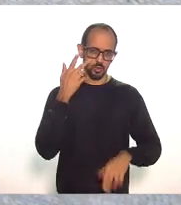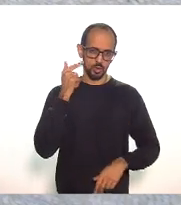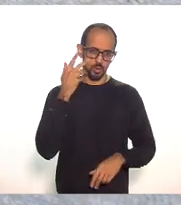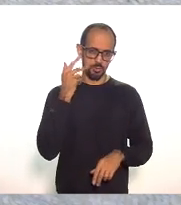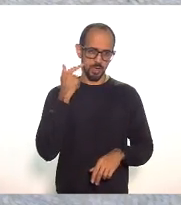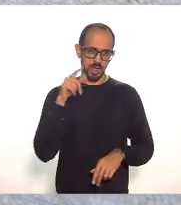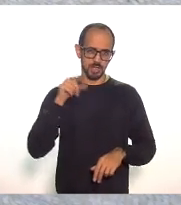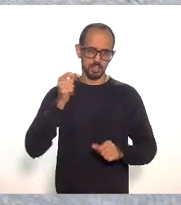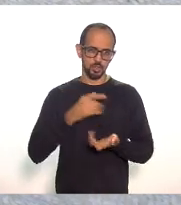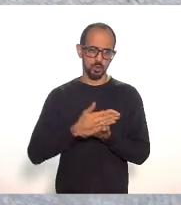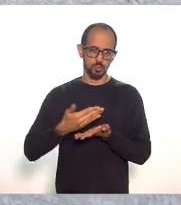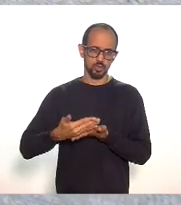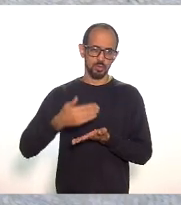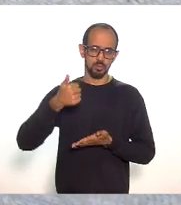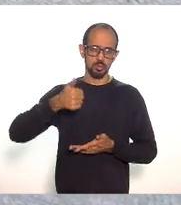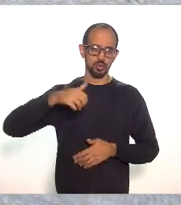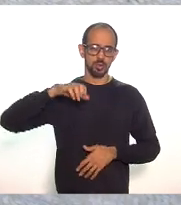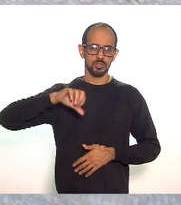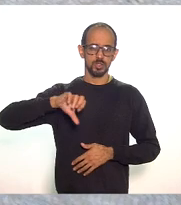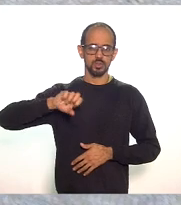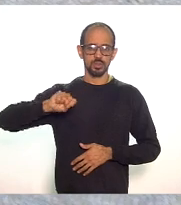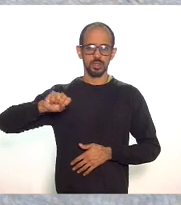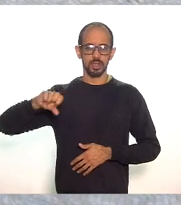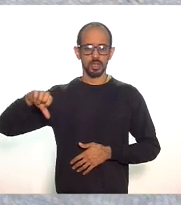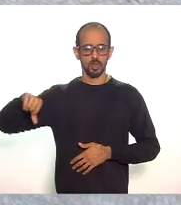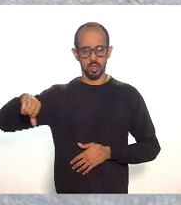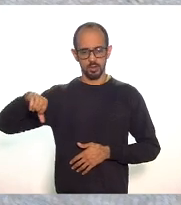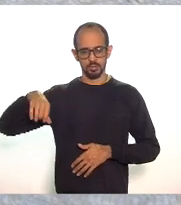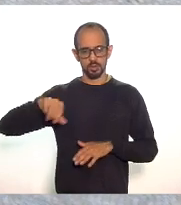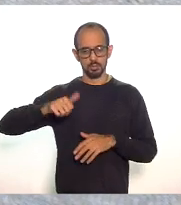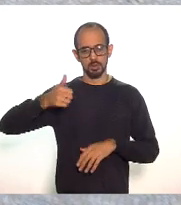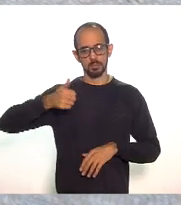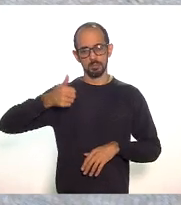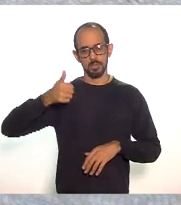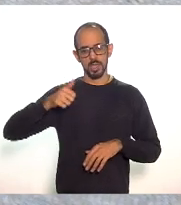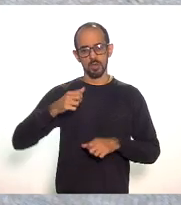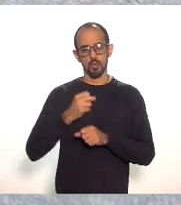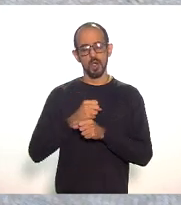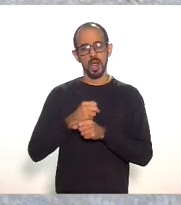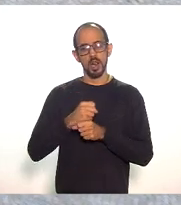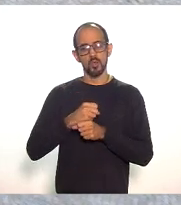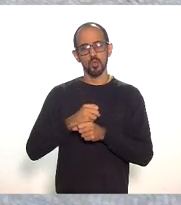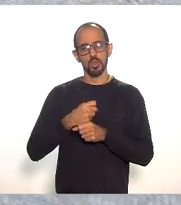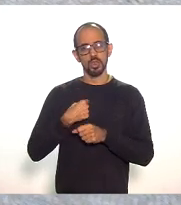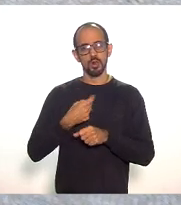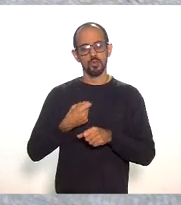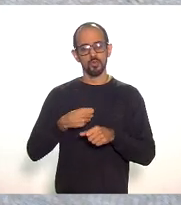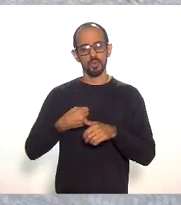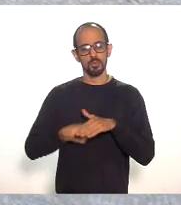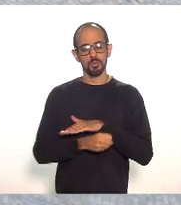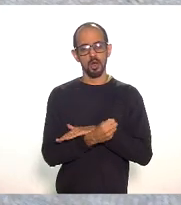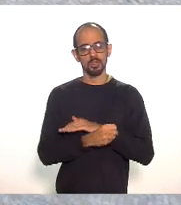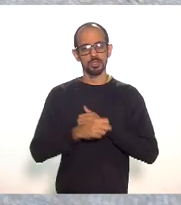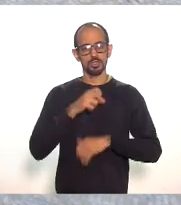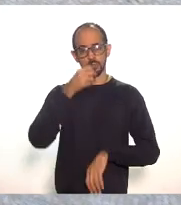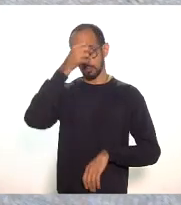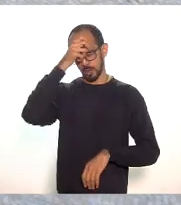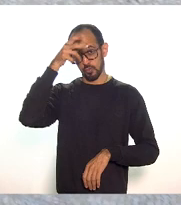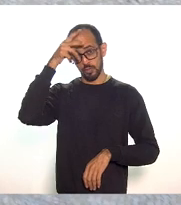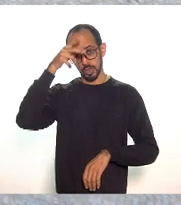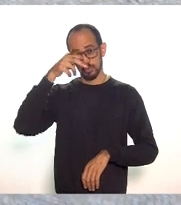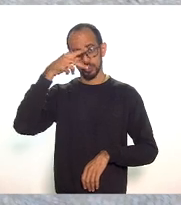em 1989, no meu primeiro ano de mandato como prefeito de Partido Alferes, como primeiro